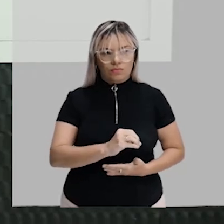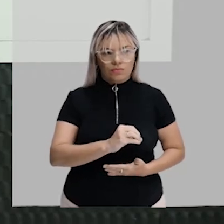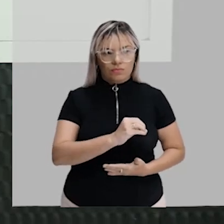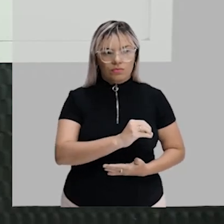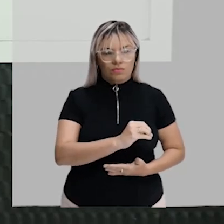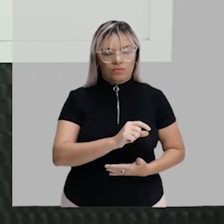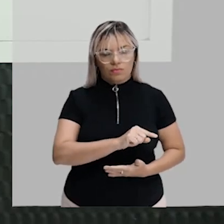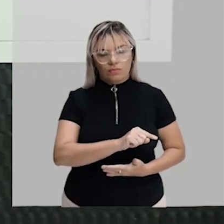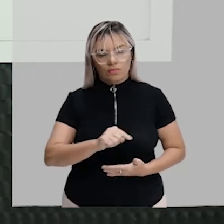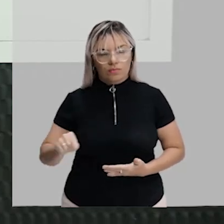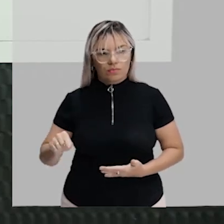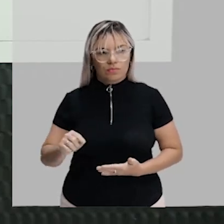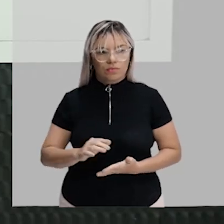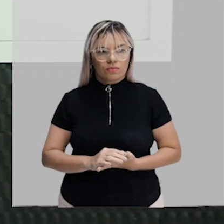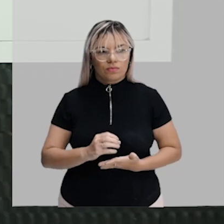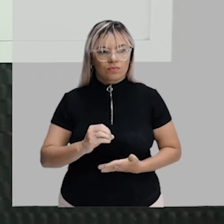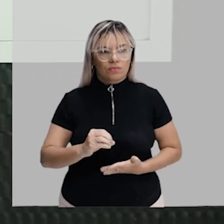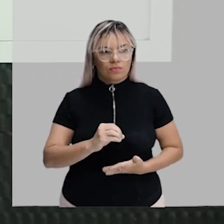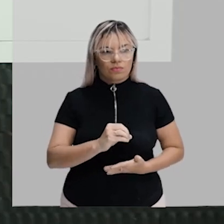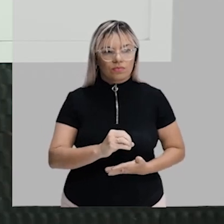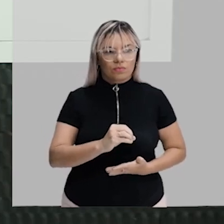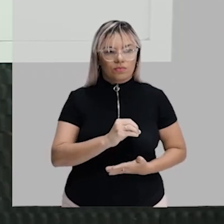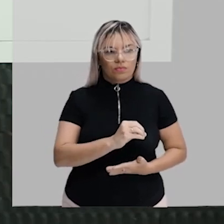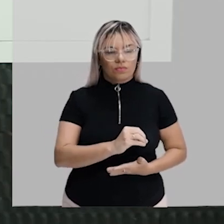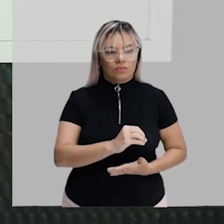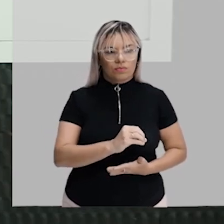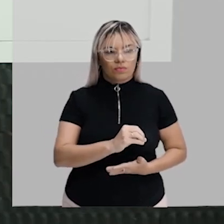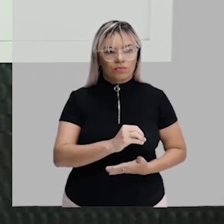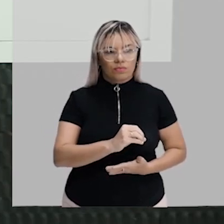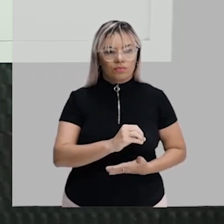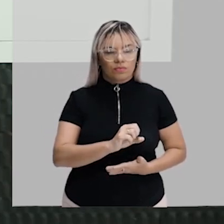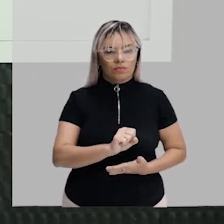0 e 0, 0, 0, 8 e 1.